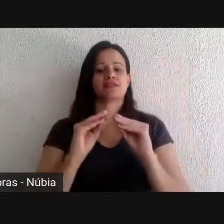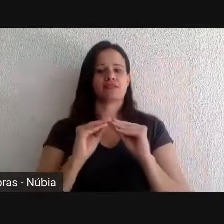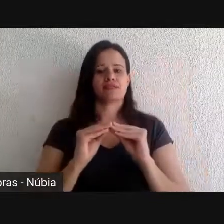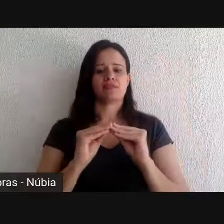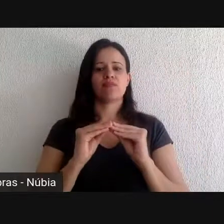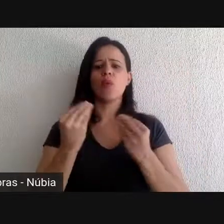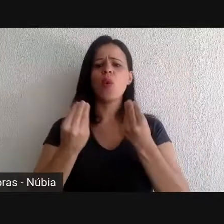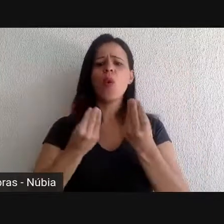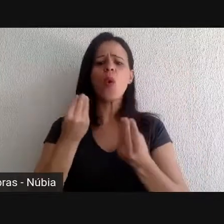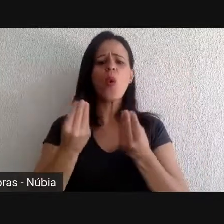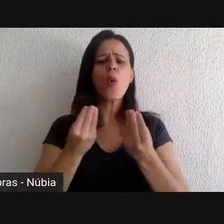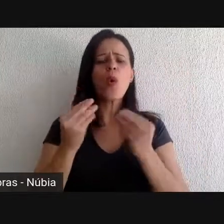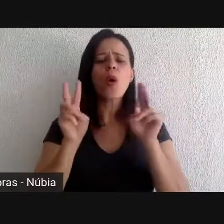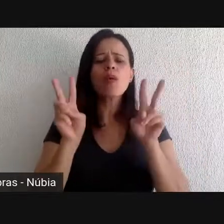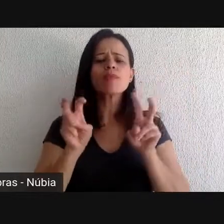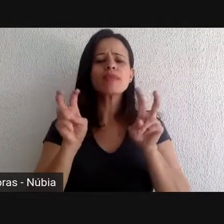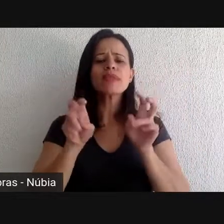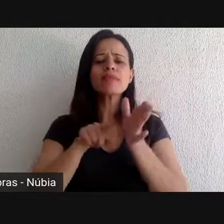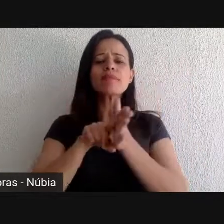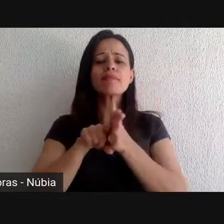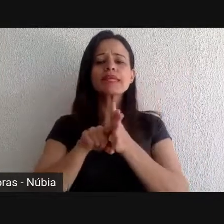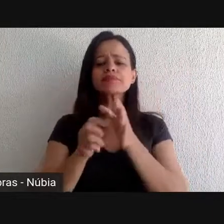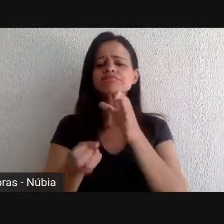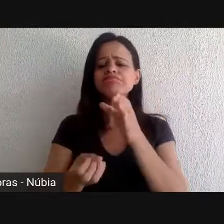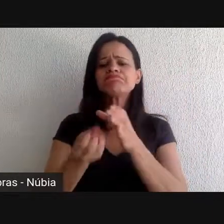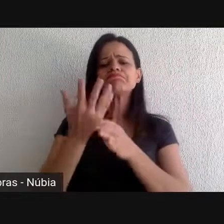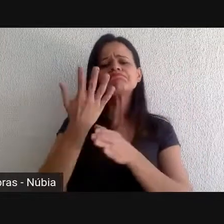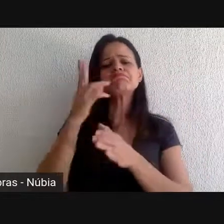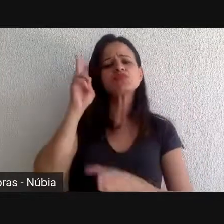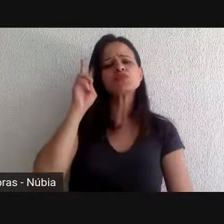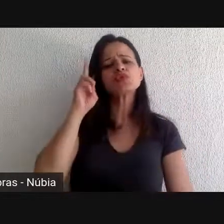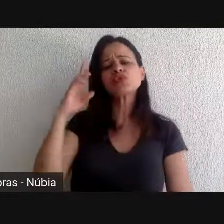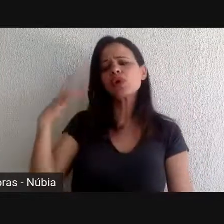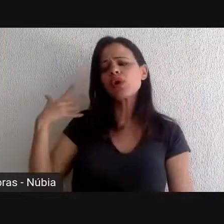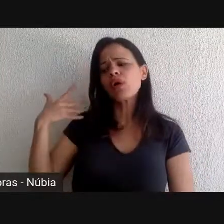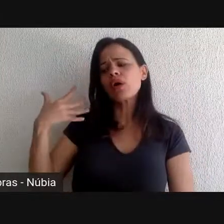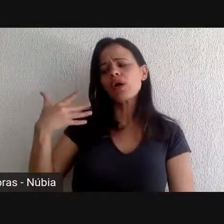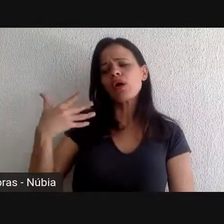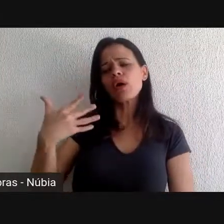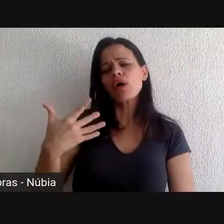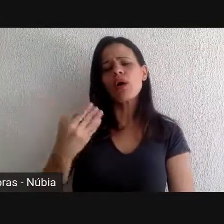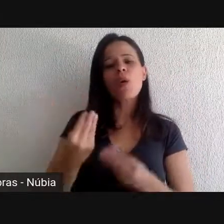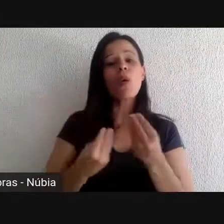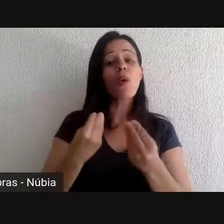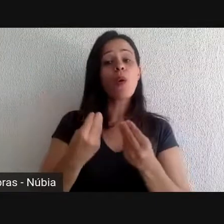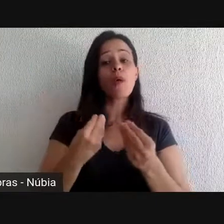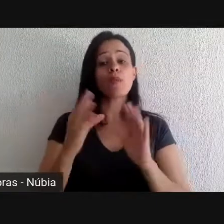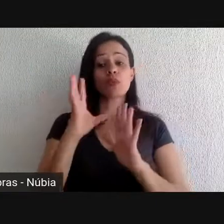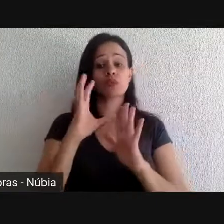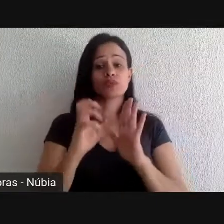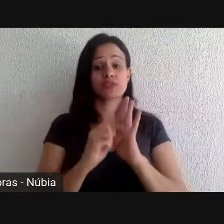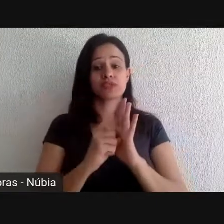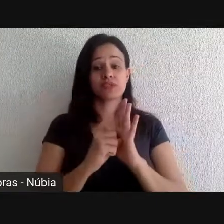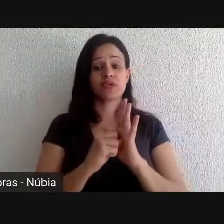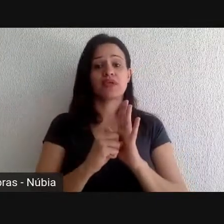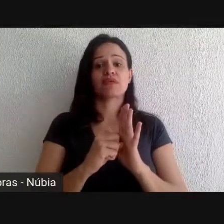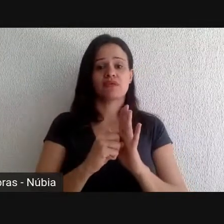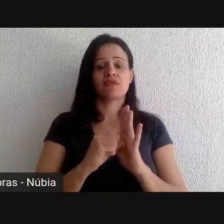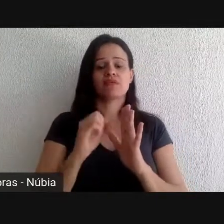de como o tema de pesquisa surgiu historicamente, né? E no século XX houve, no